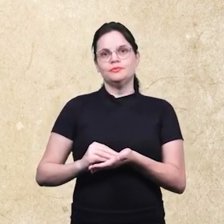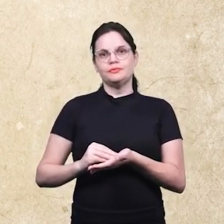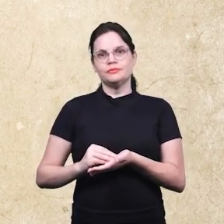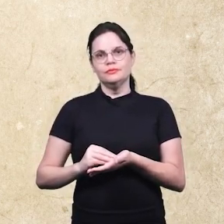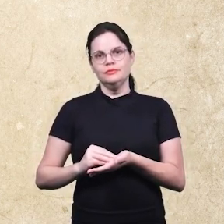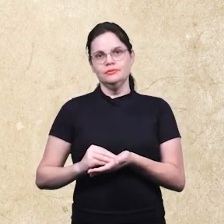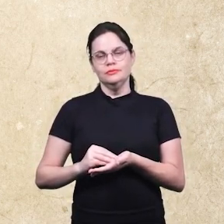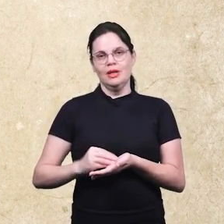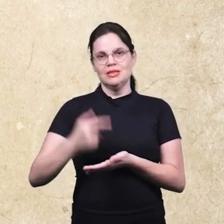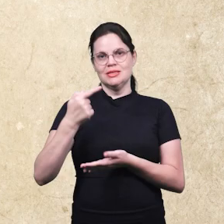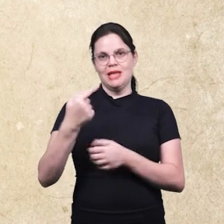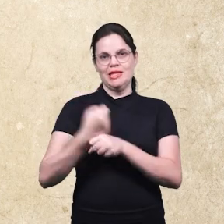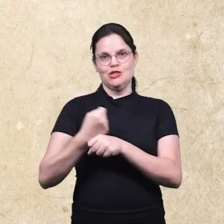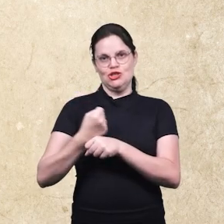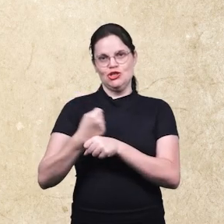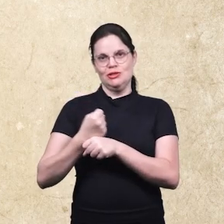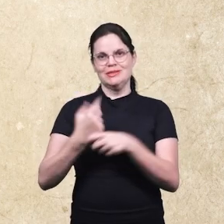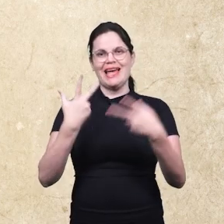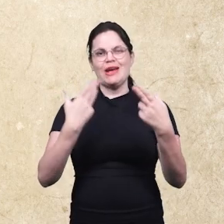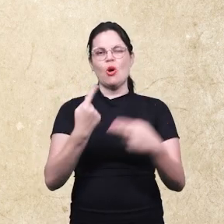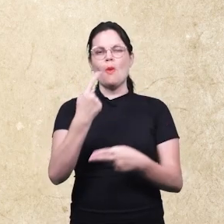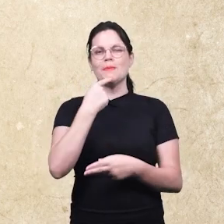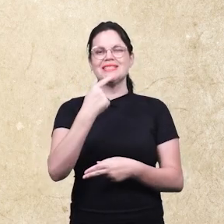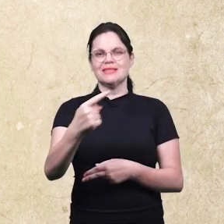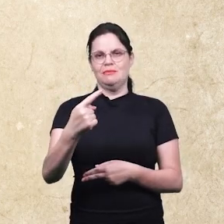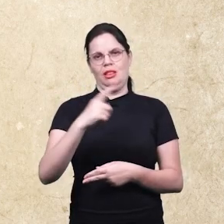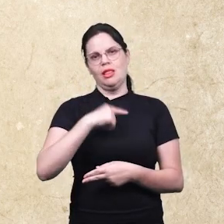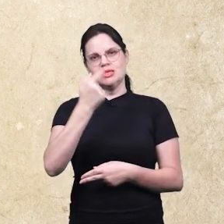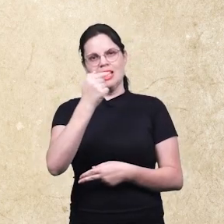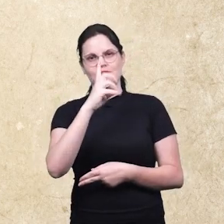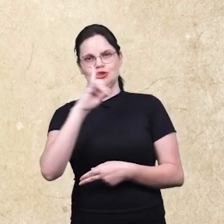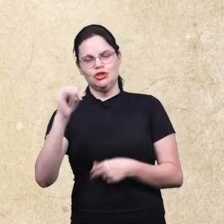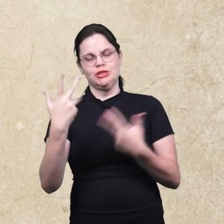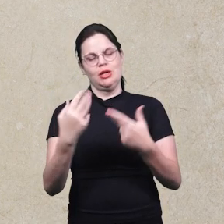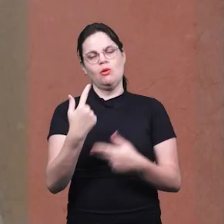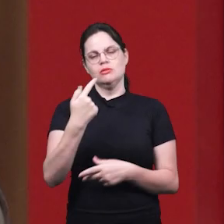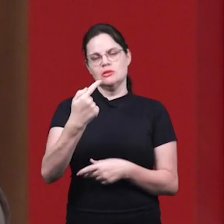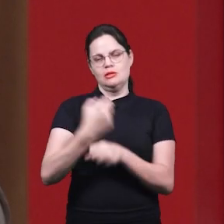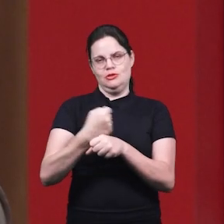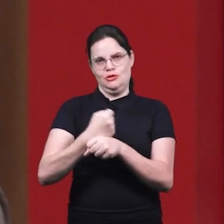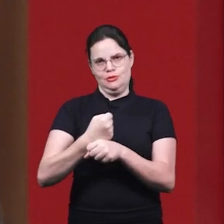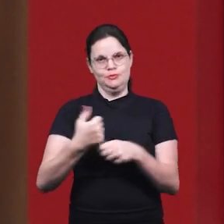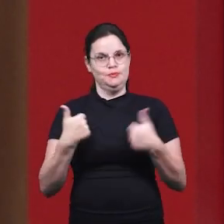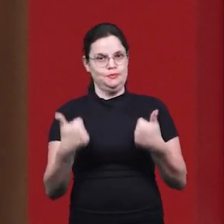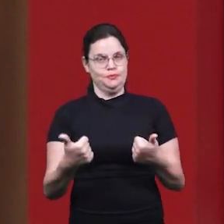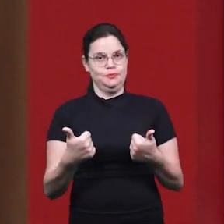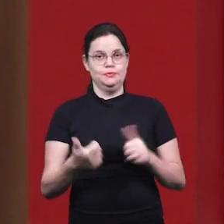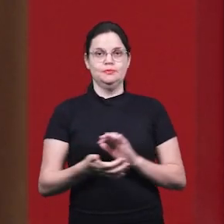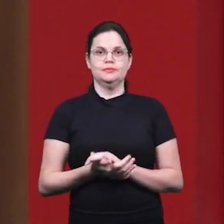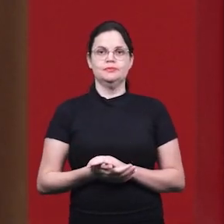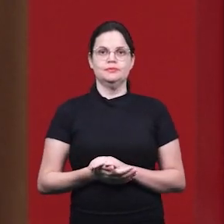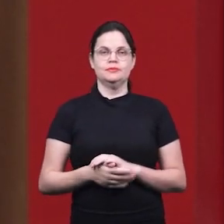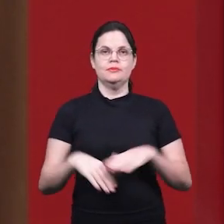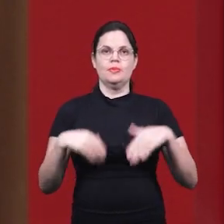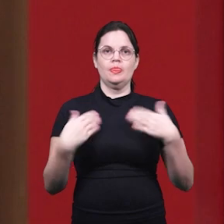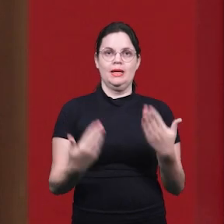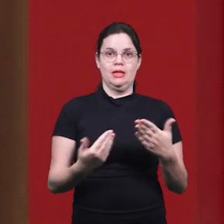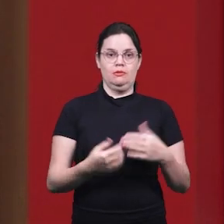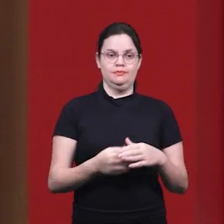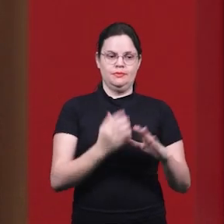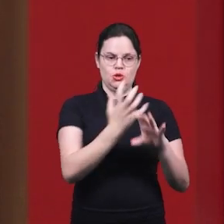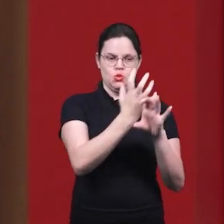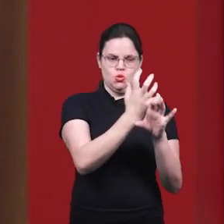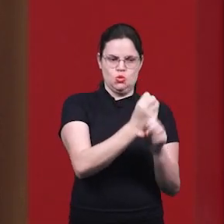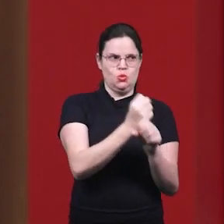ou 1 semana de anos, 7 anos. Mas vamos continuar lendo o texto agora. E depois das 62